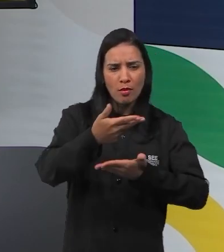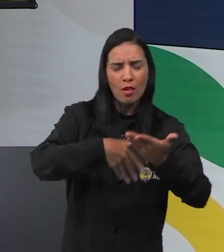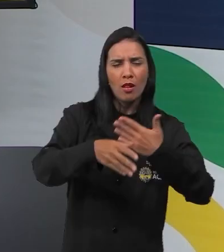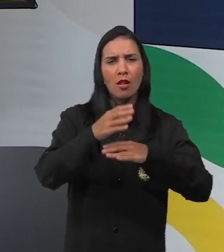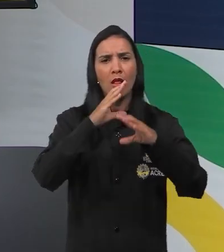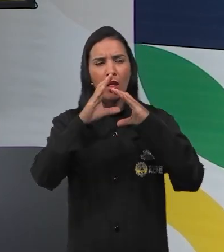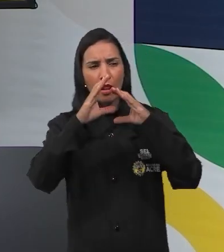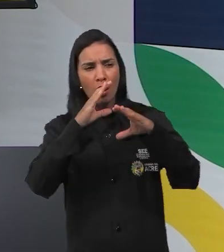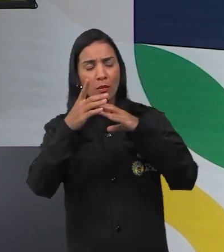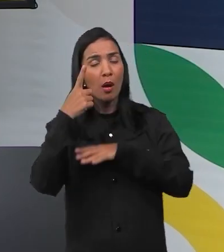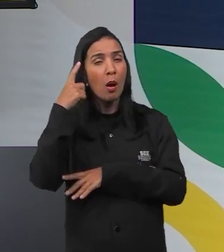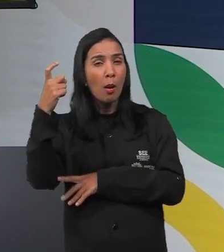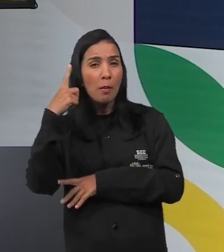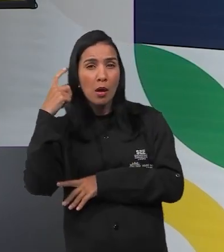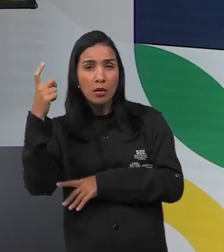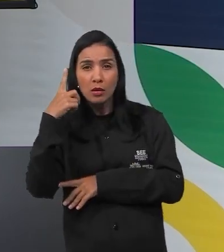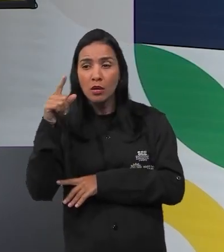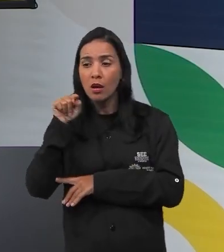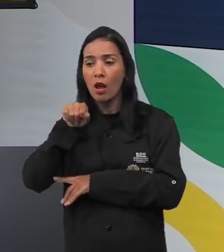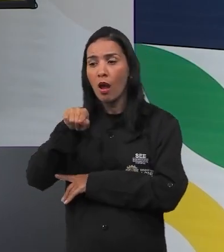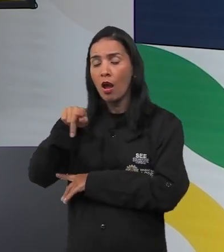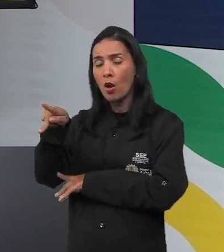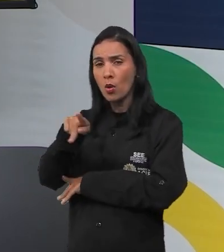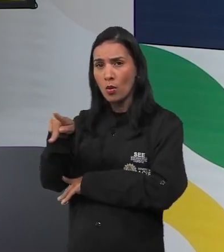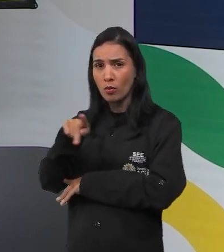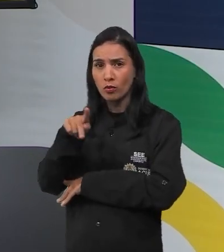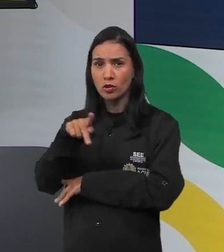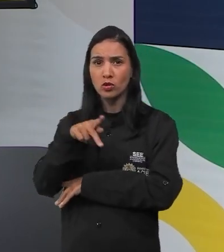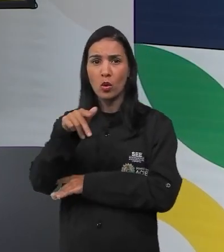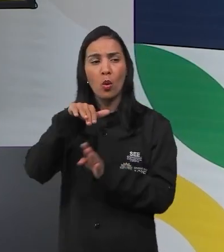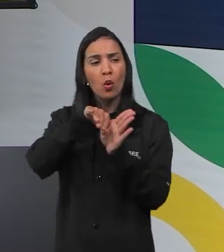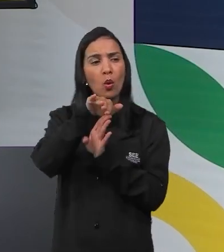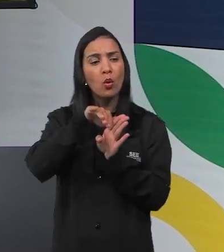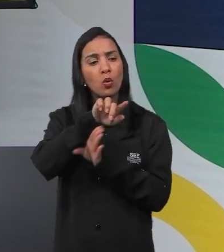eles: somar todos os números de 1 até 100.